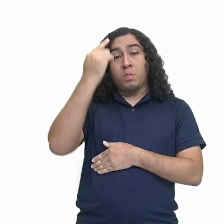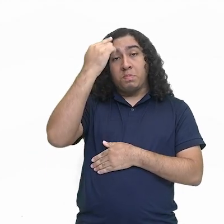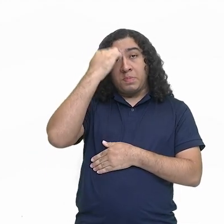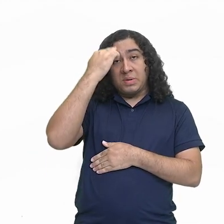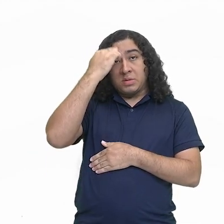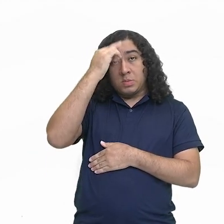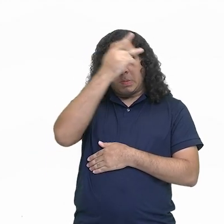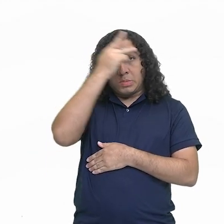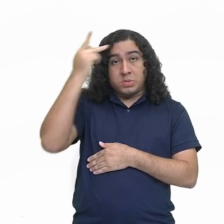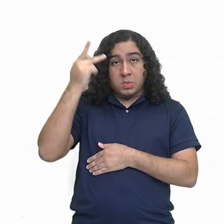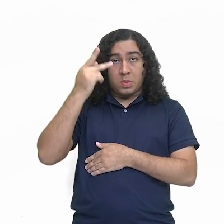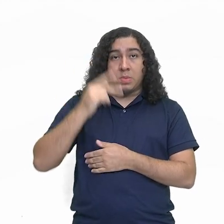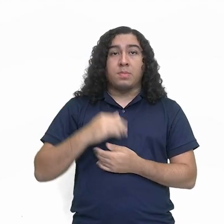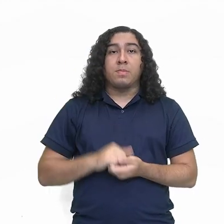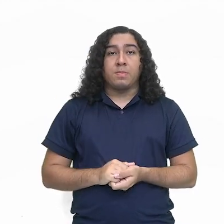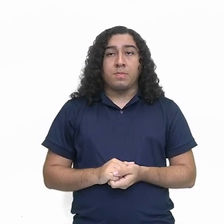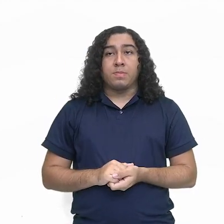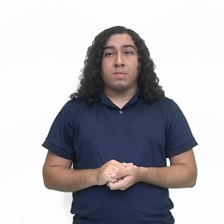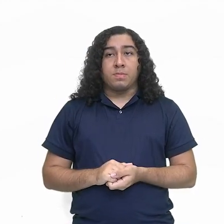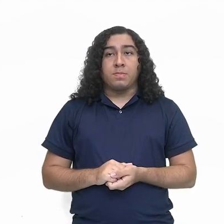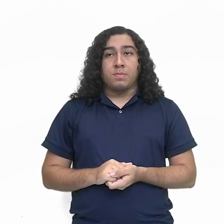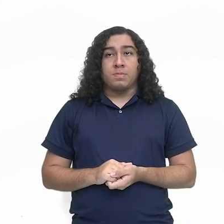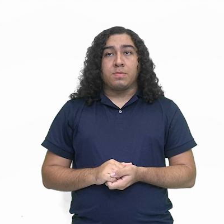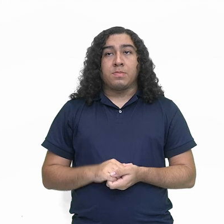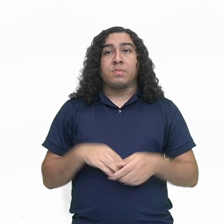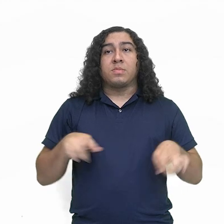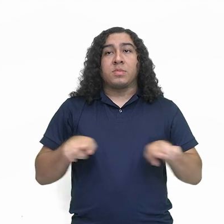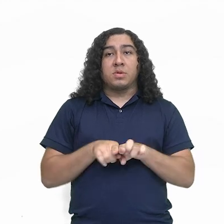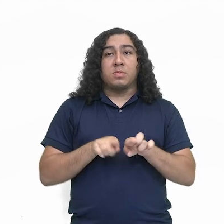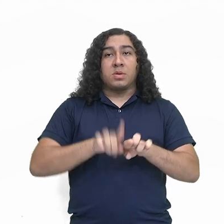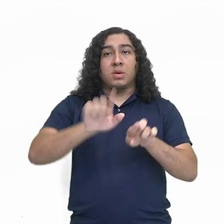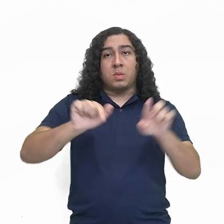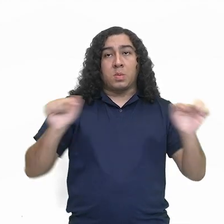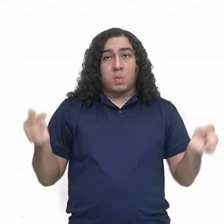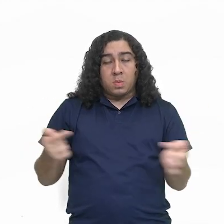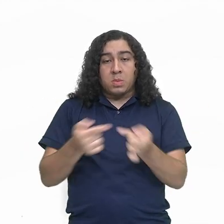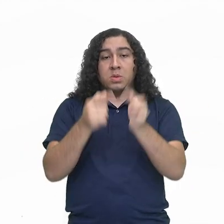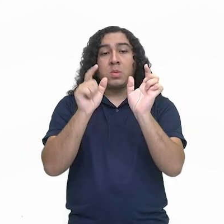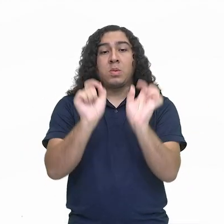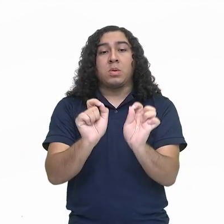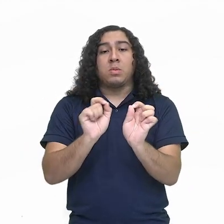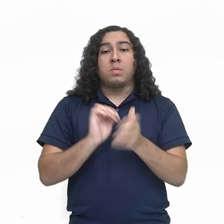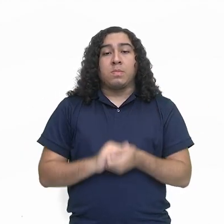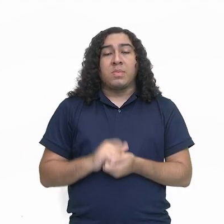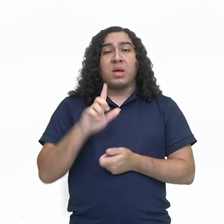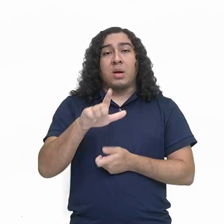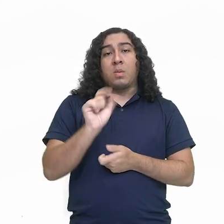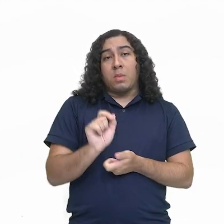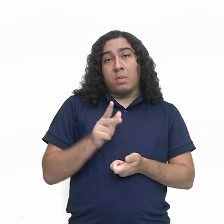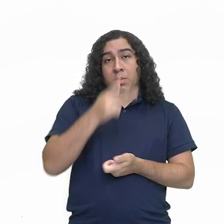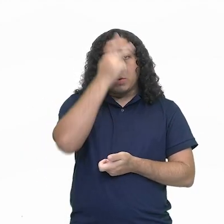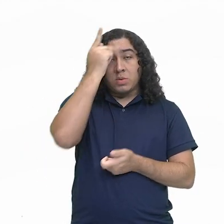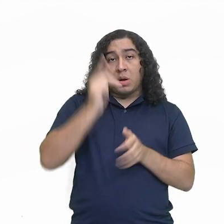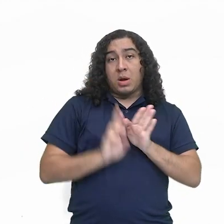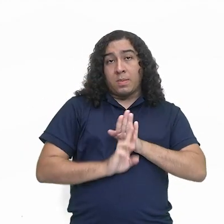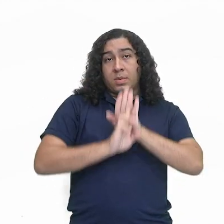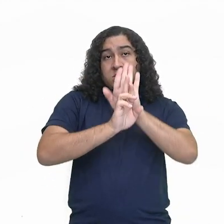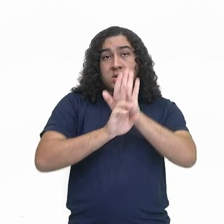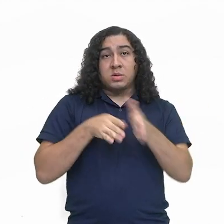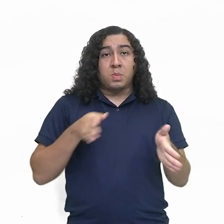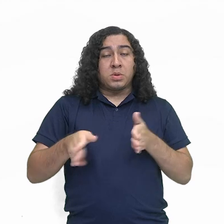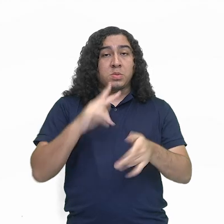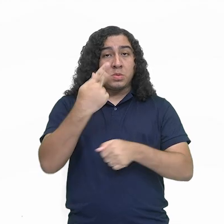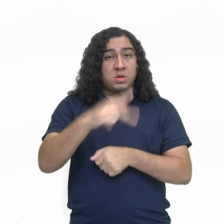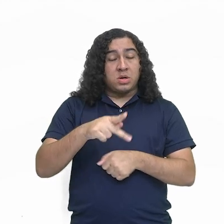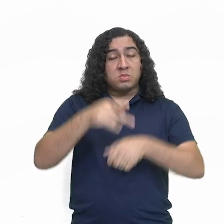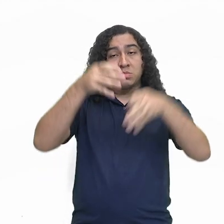né, que é considerado o intérprete autêntico e único do seu tempo, cuja